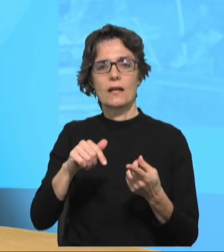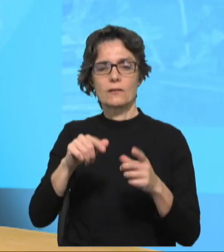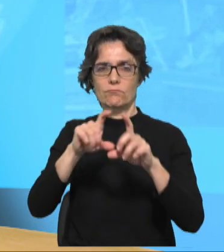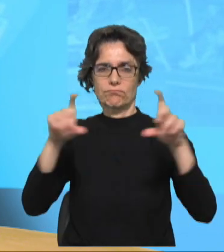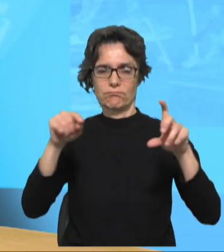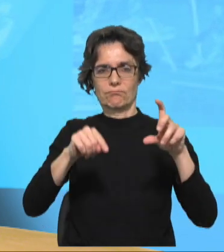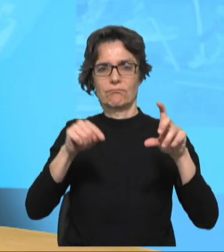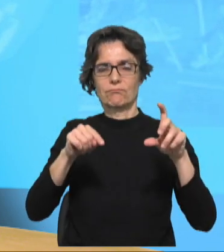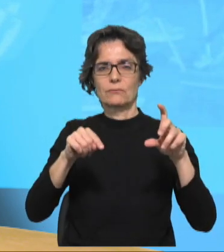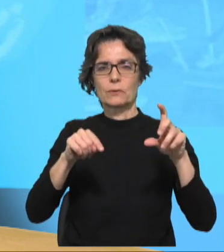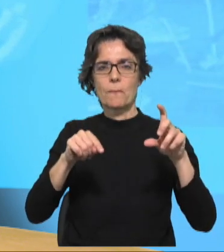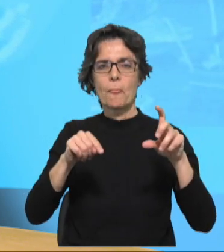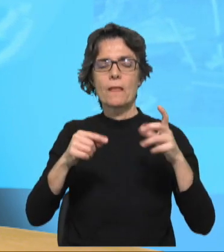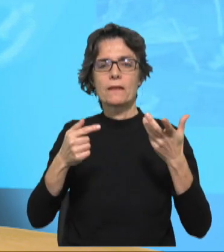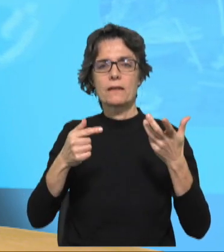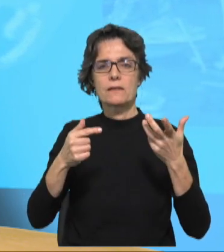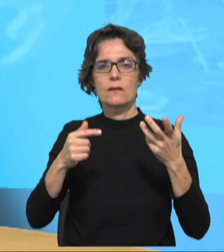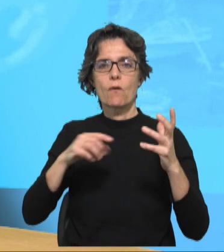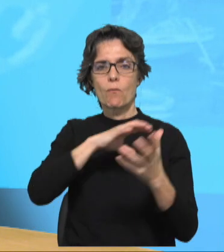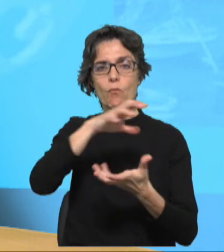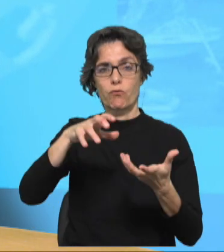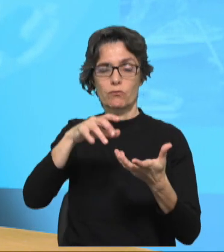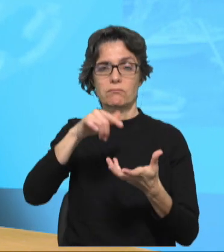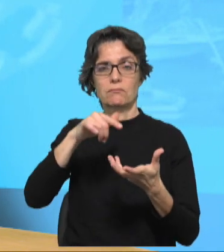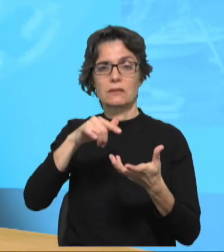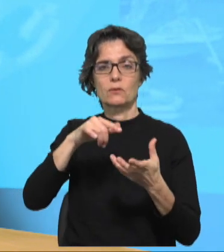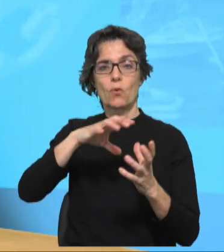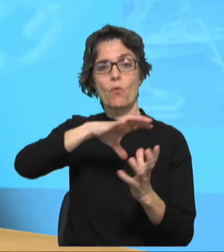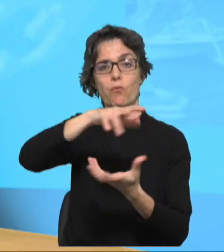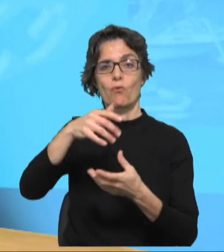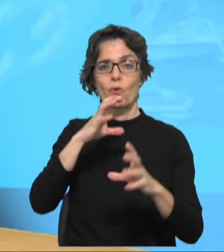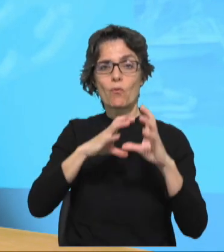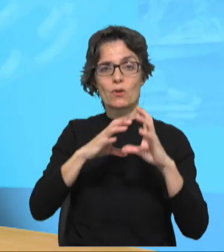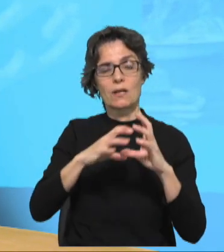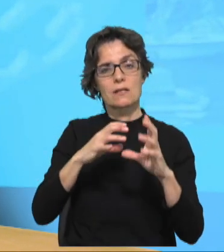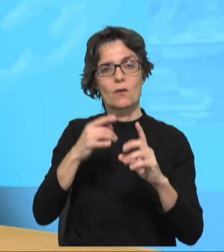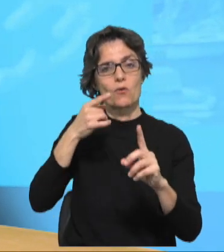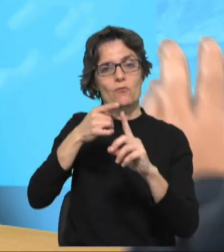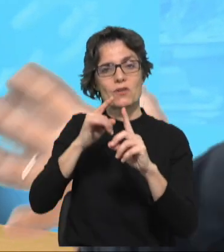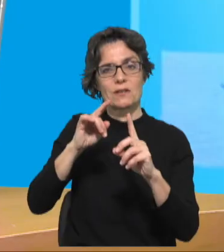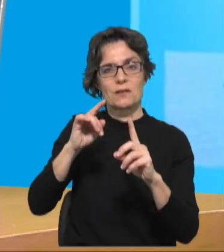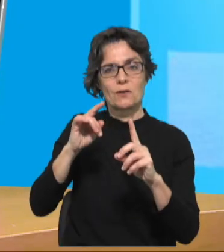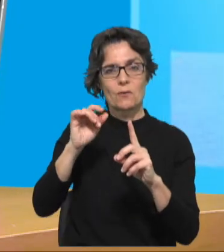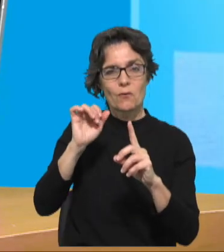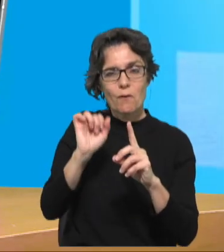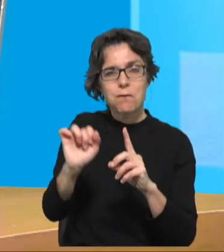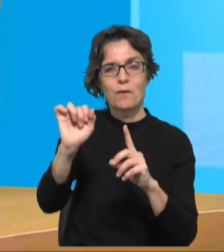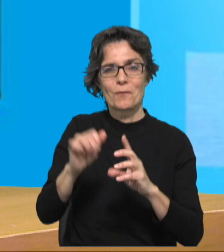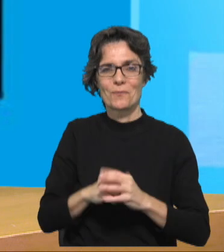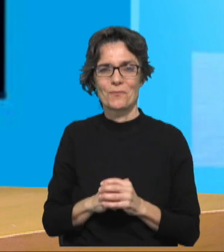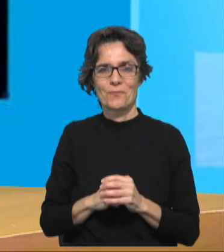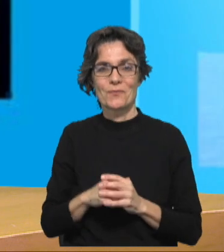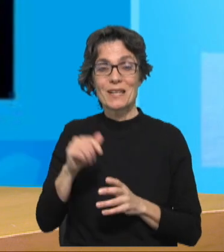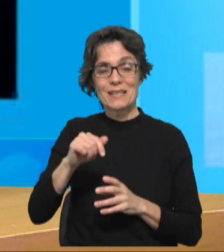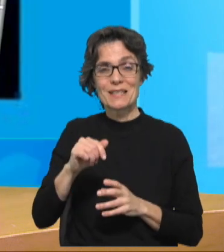também neste mundo da comunicação com objetivos muito próprios. Sim, se lermos este editorial que eu trouxe